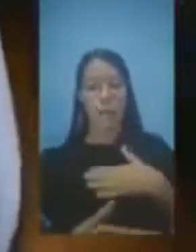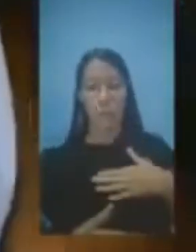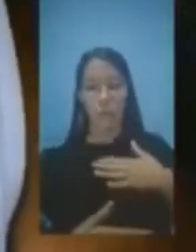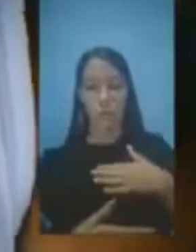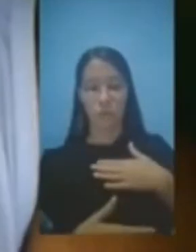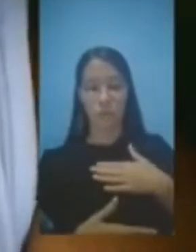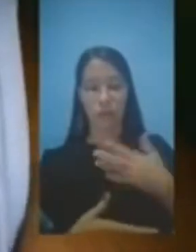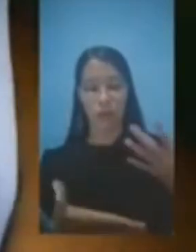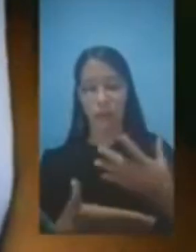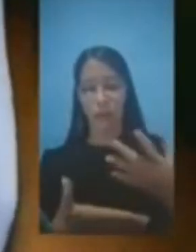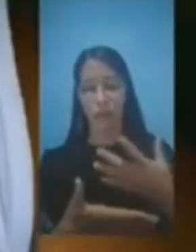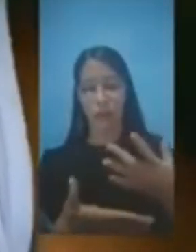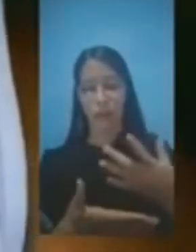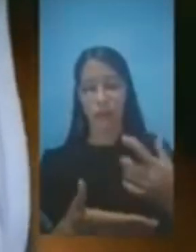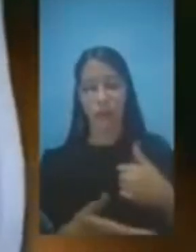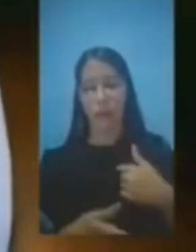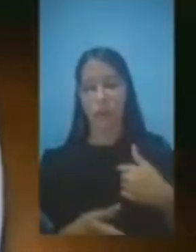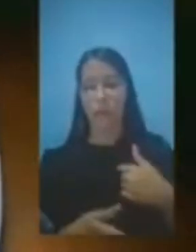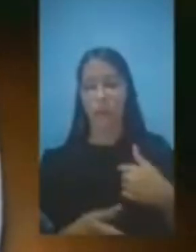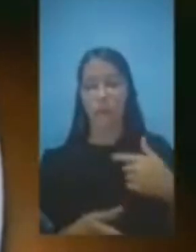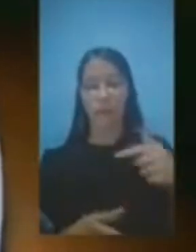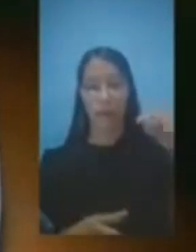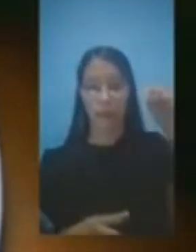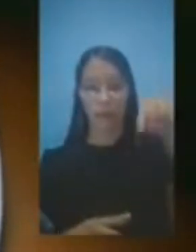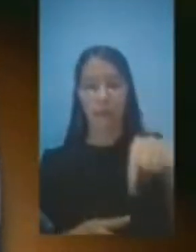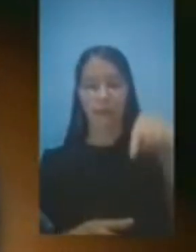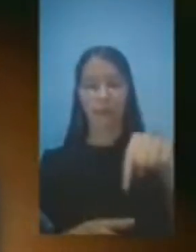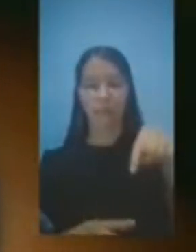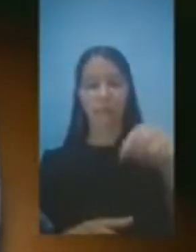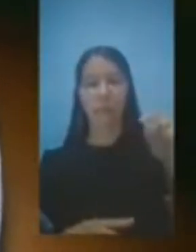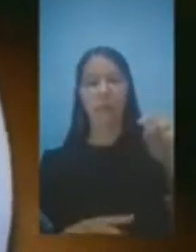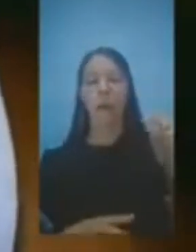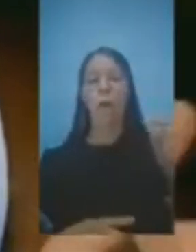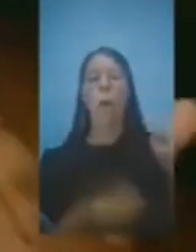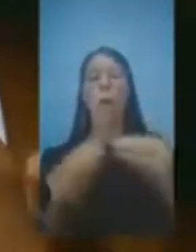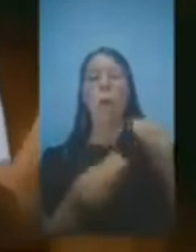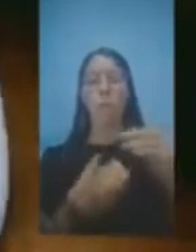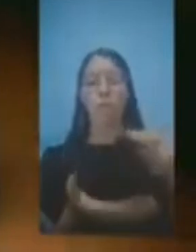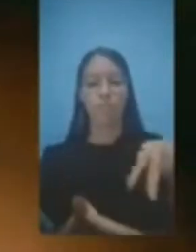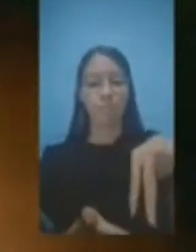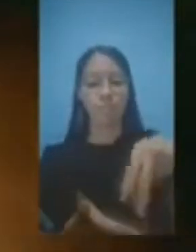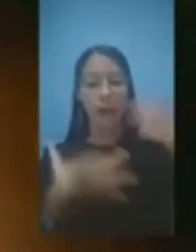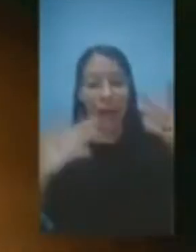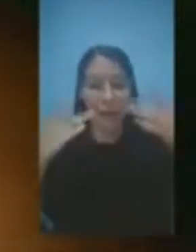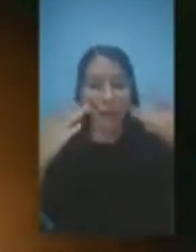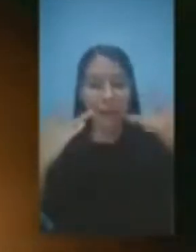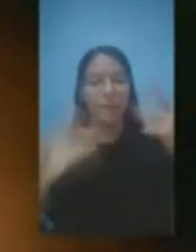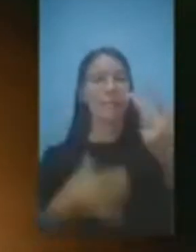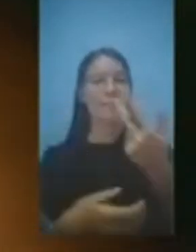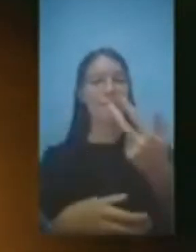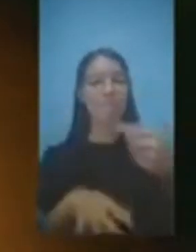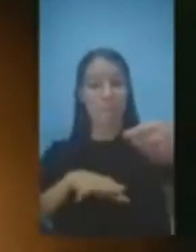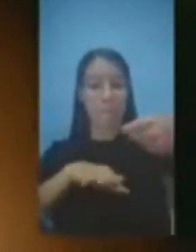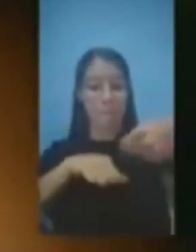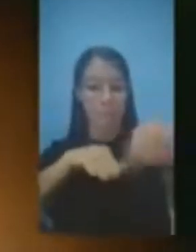Meu nome é Ana Messias. É gosto, não queria. Eu vou querer criança aqui. Eu estou aqui